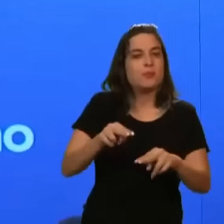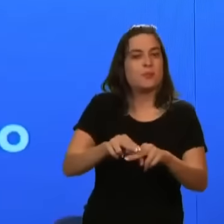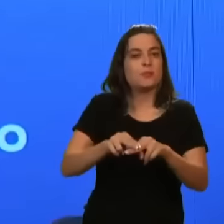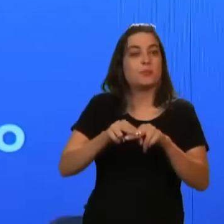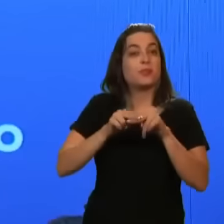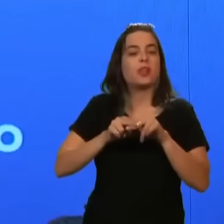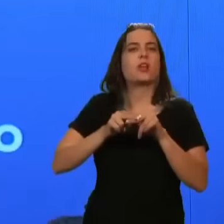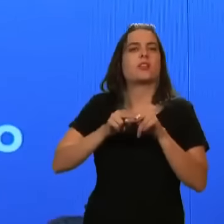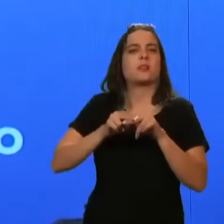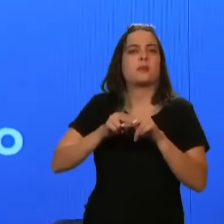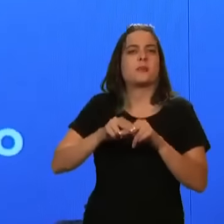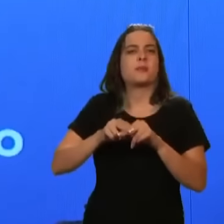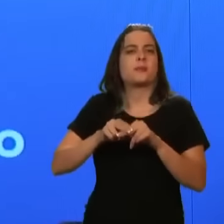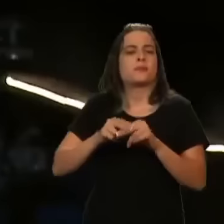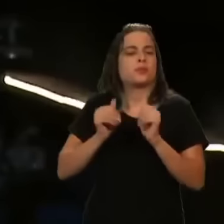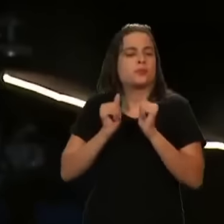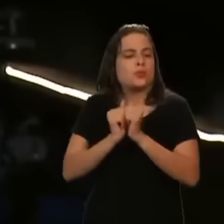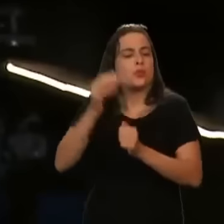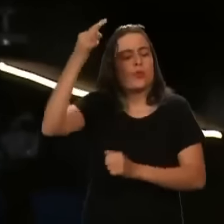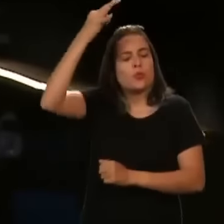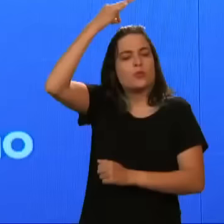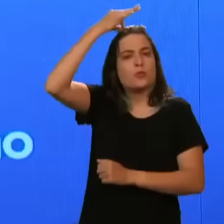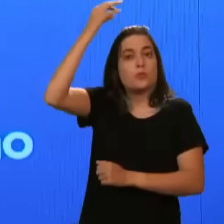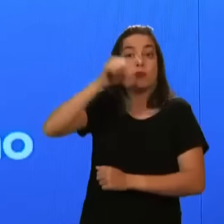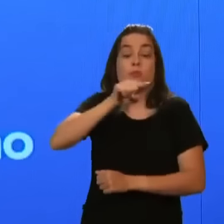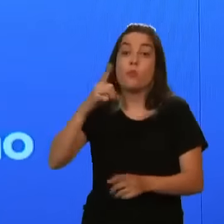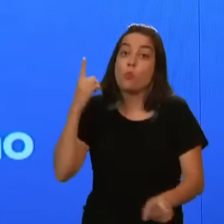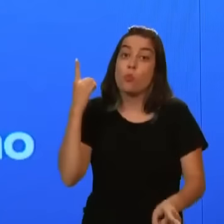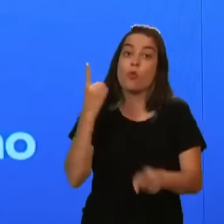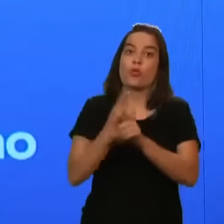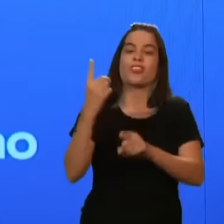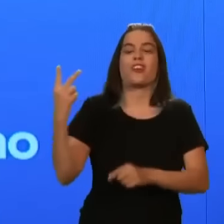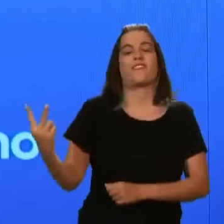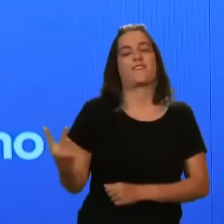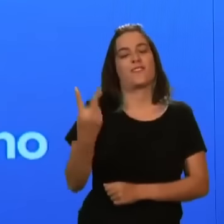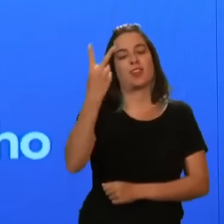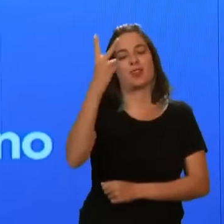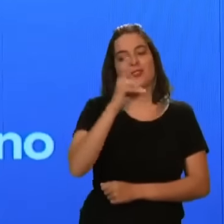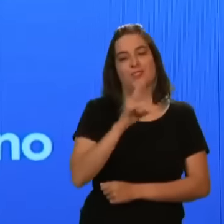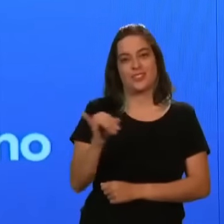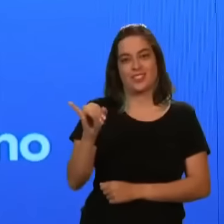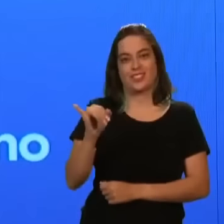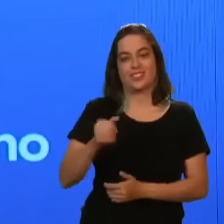Espírito, nesse fluir do Espírito, que você vai encontrar o seu valor, aleluia.